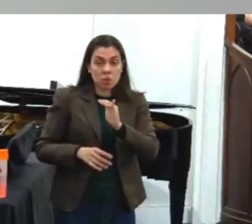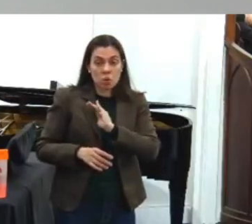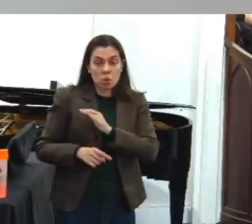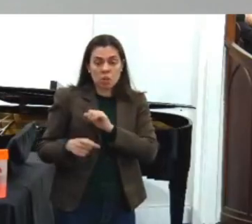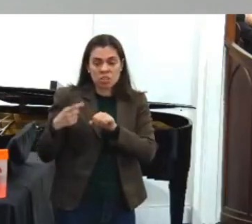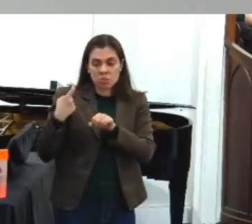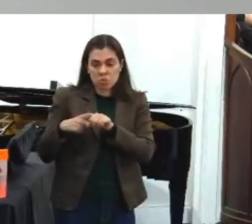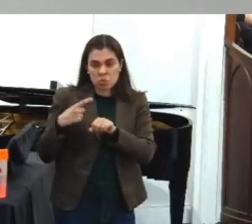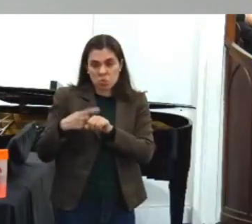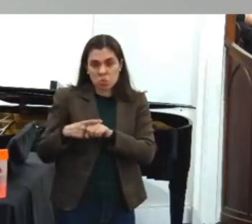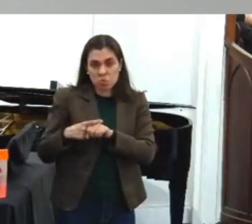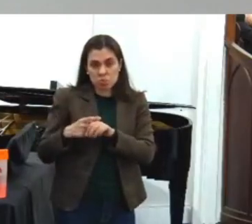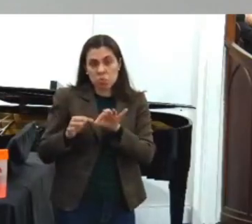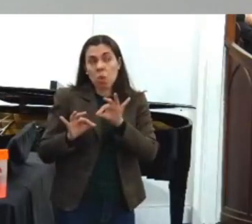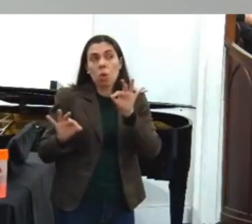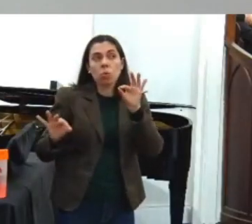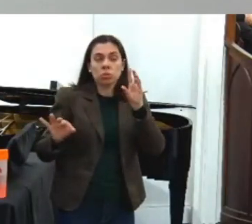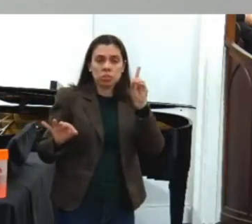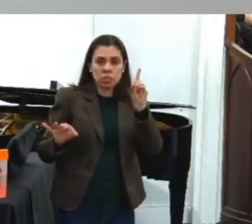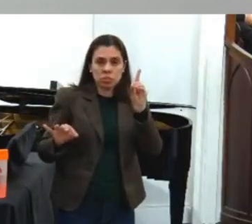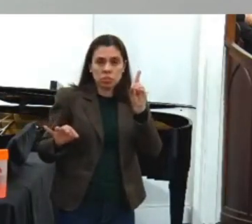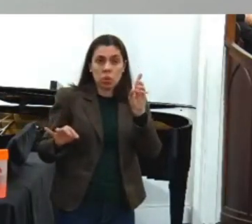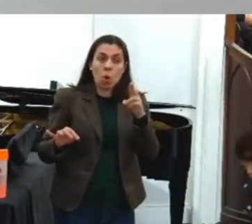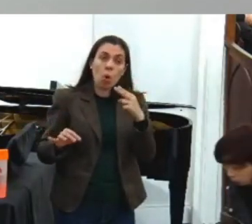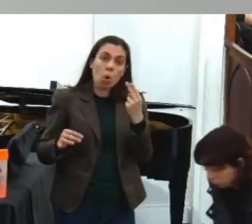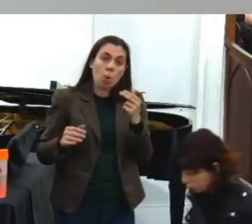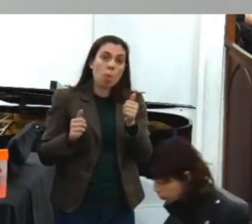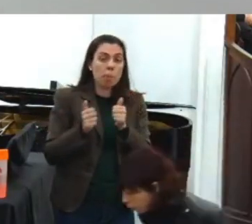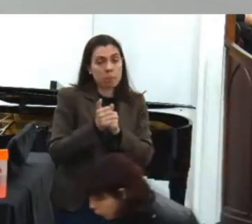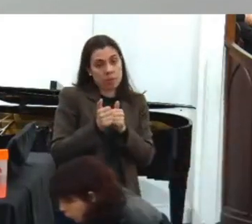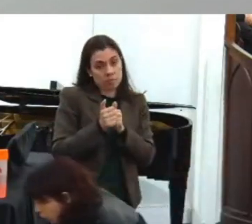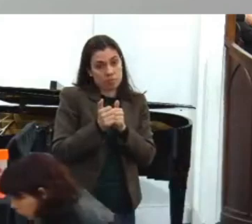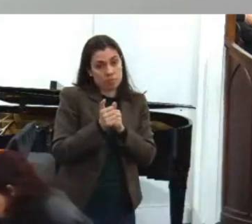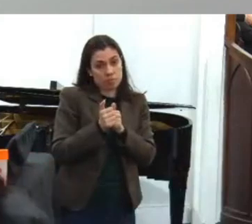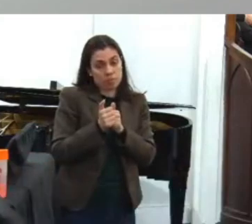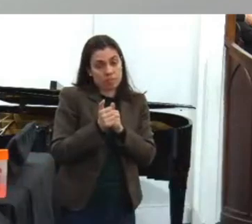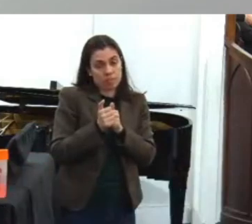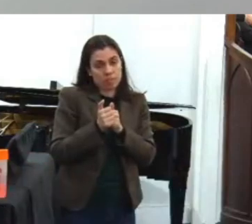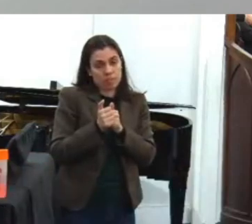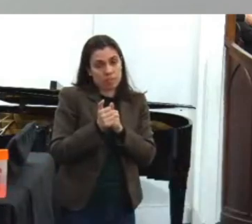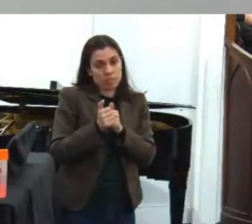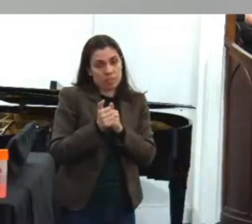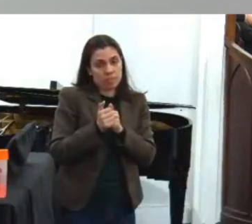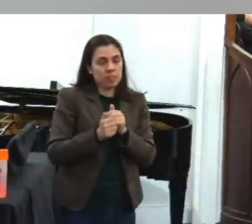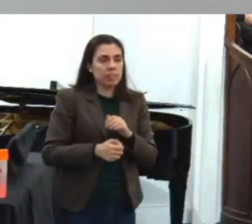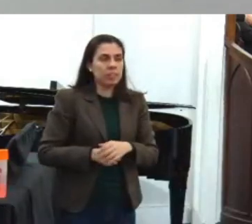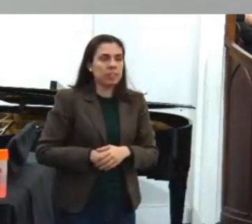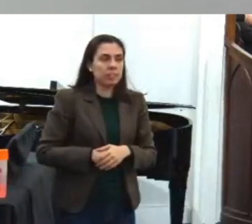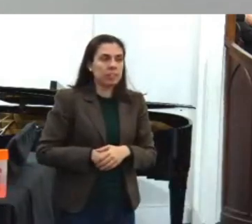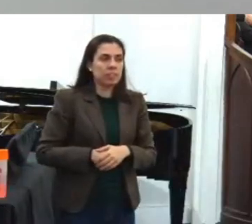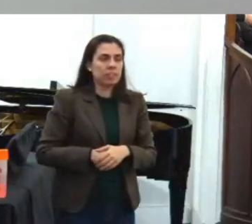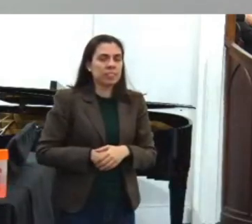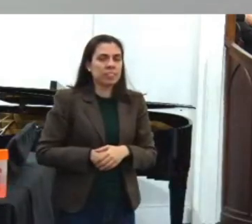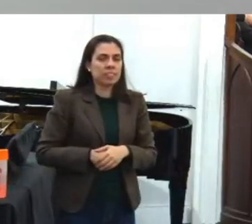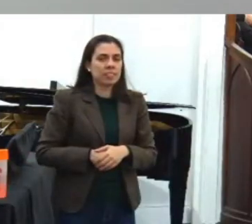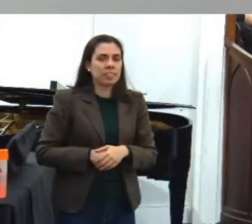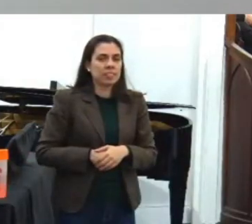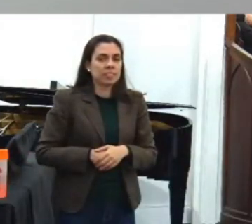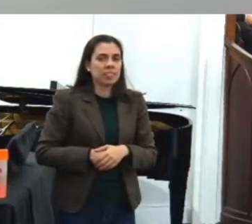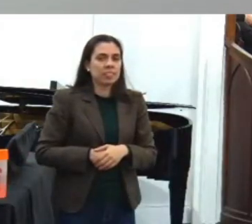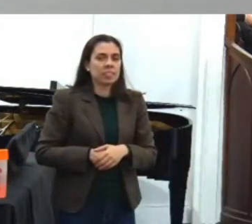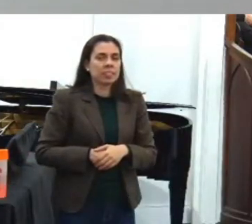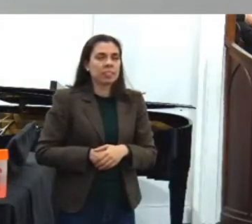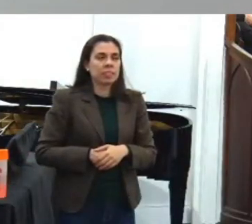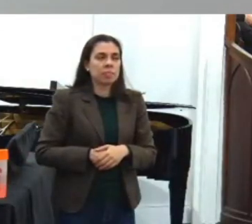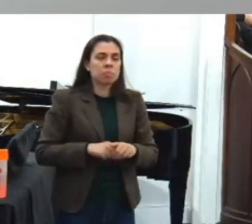mas se o seu coração está distante dele. Esta é uma oportunidade de colocar o teu coração diante